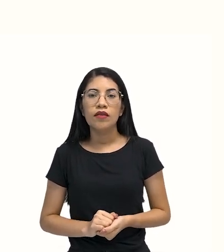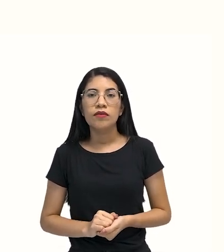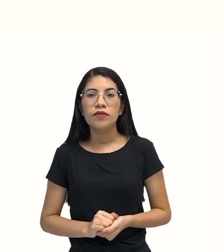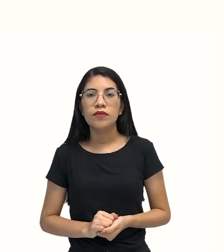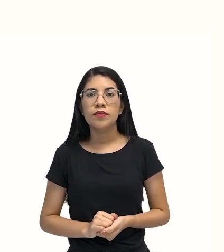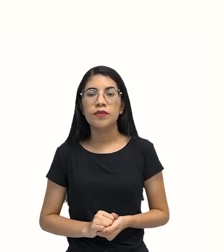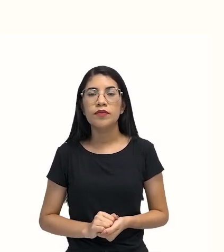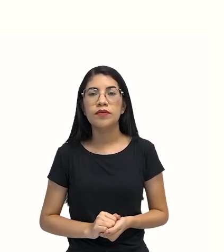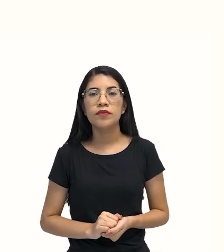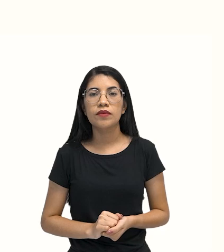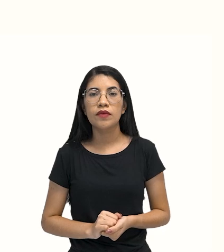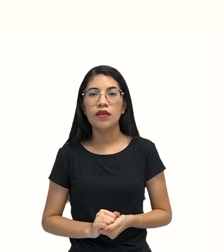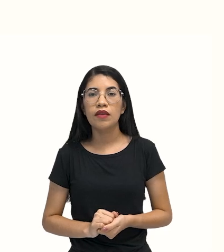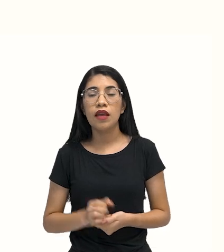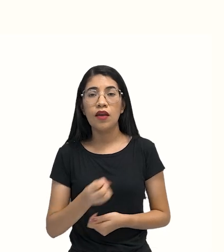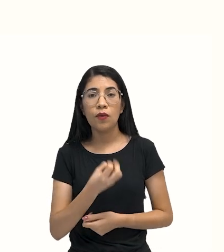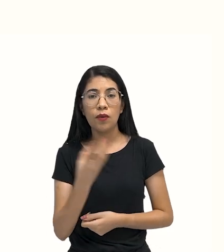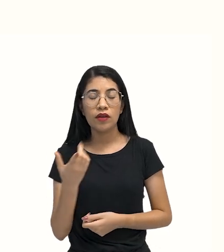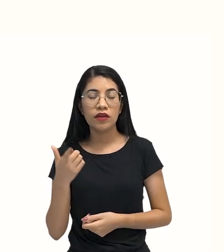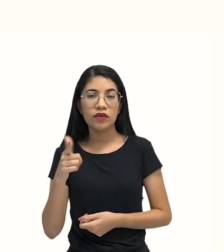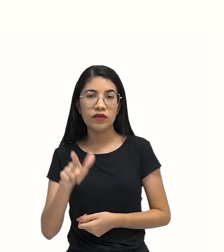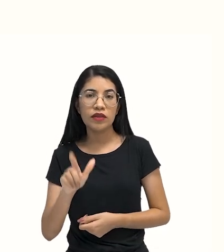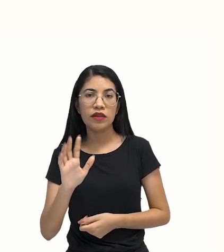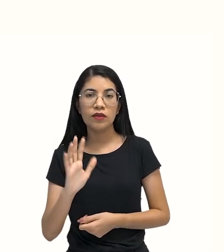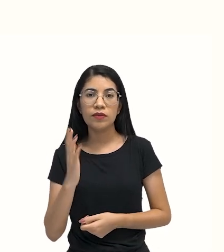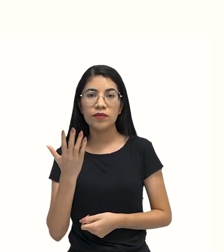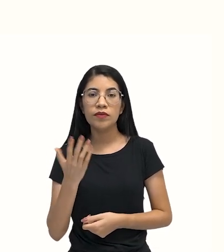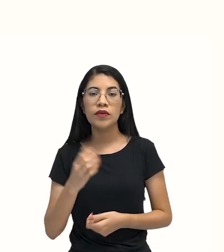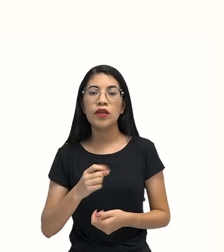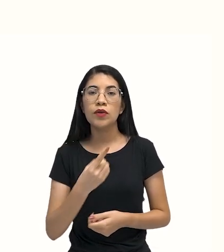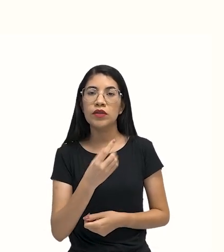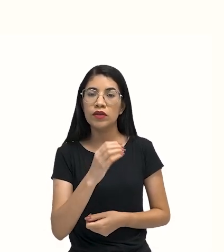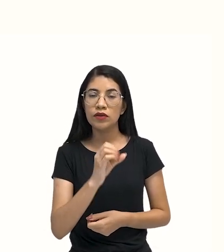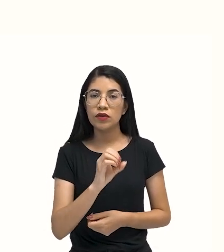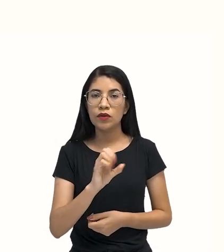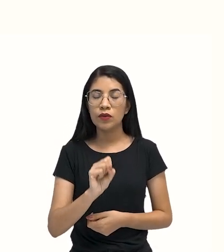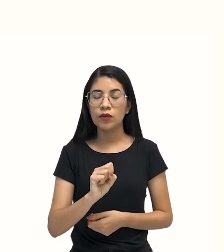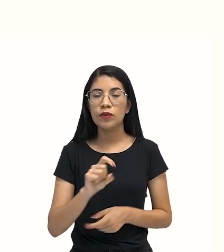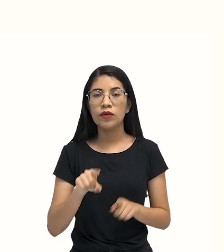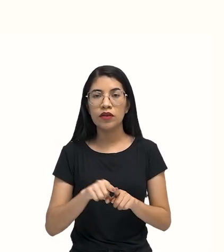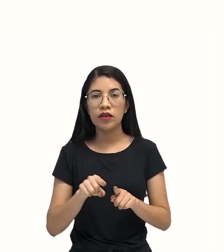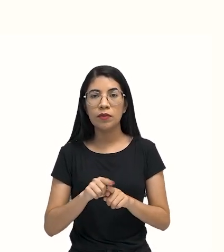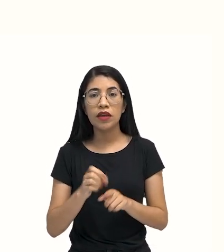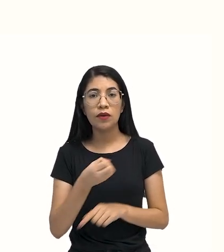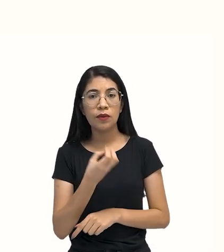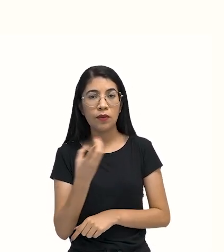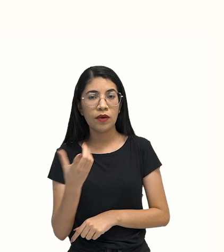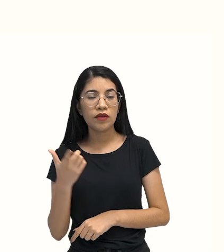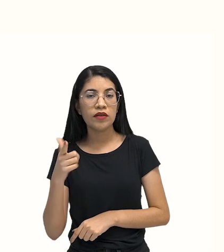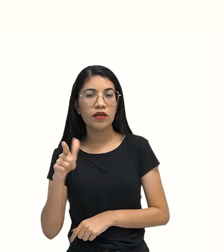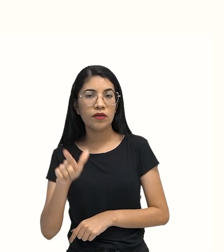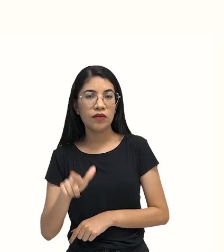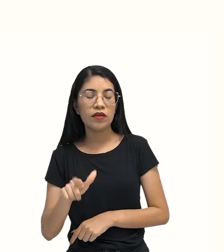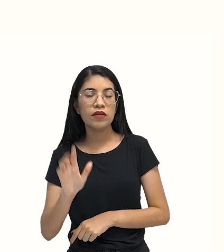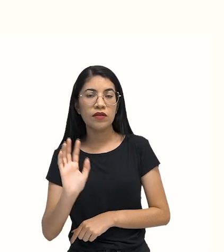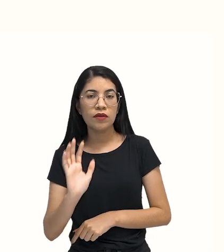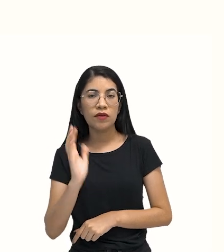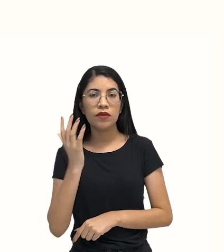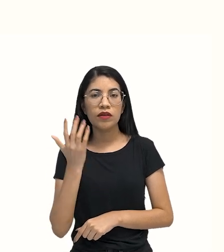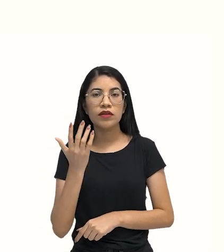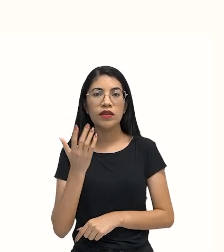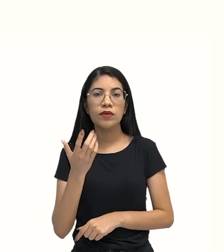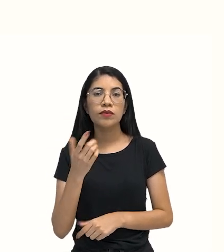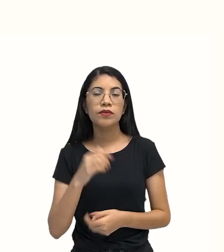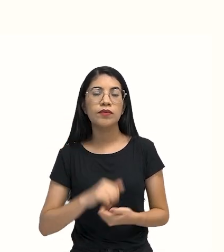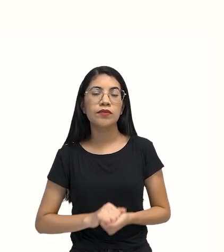é a frequência, tá? 108 também é a frequência, ou seja, é a quantidade de vezes que aquele fenômeno